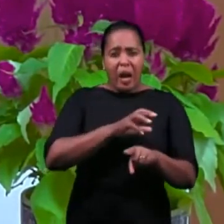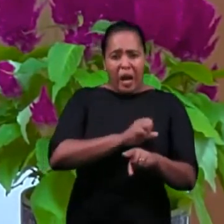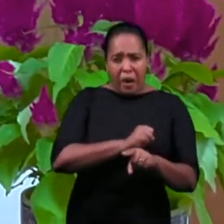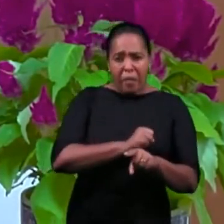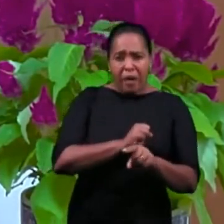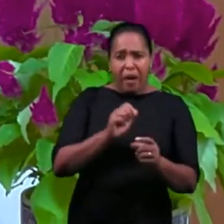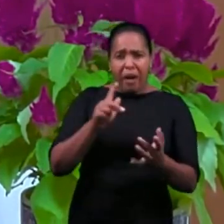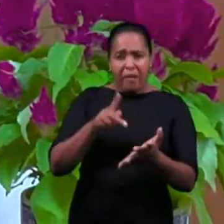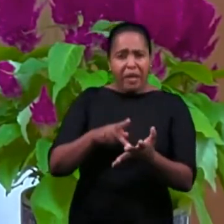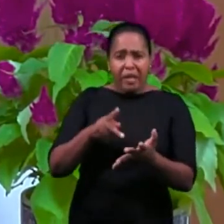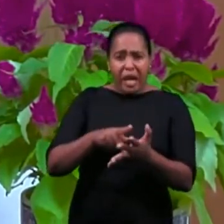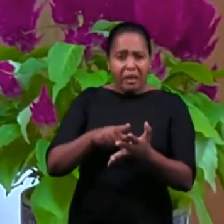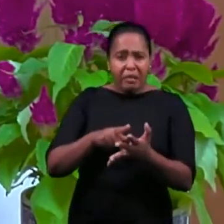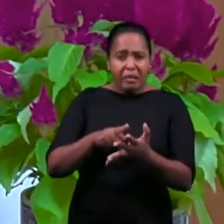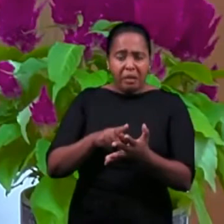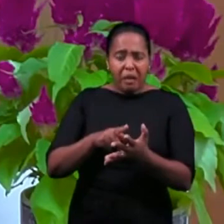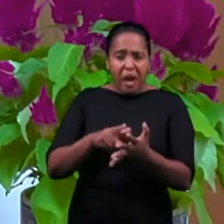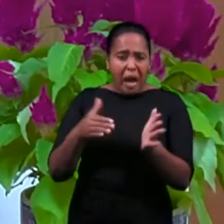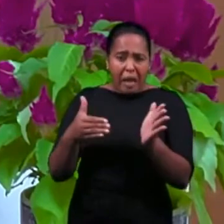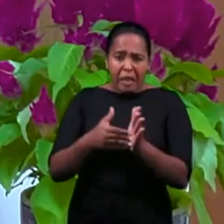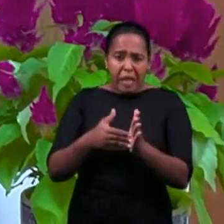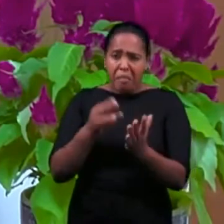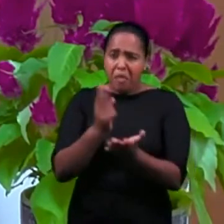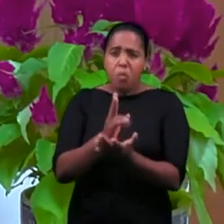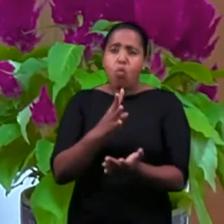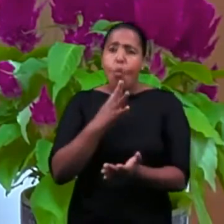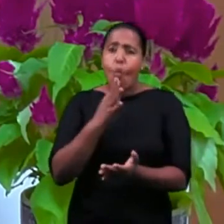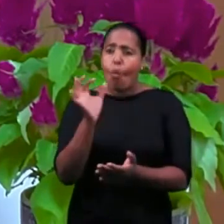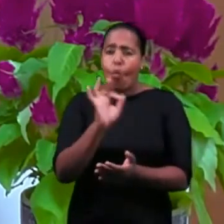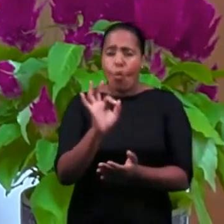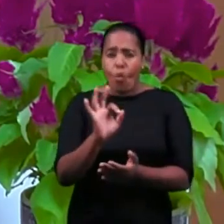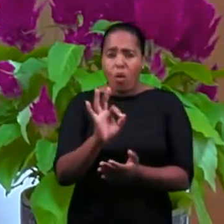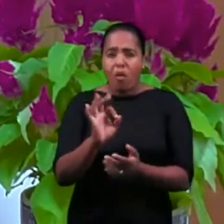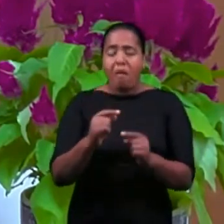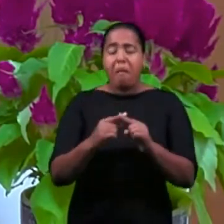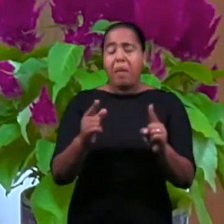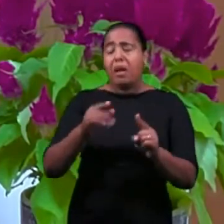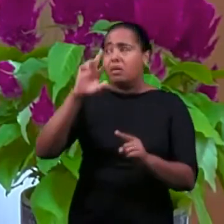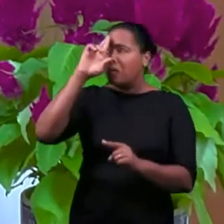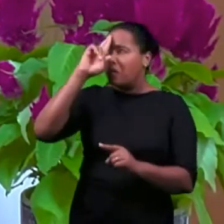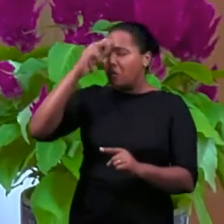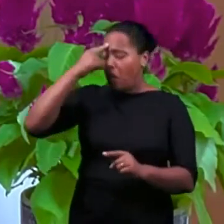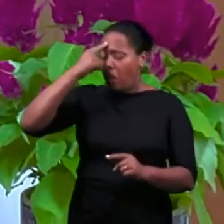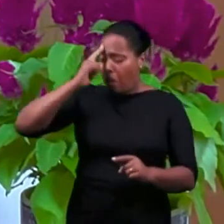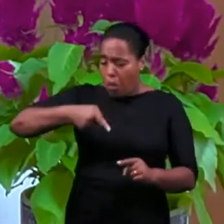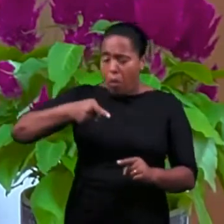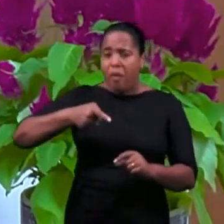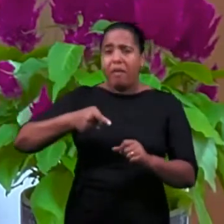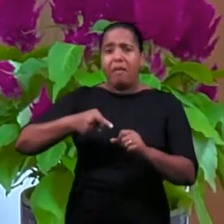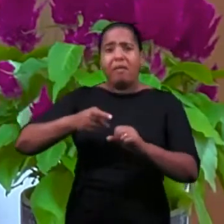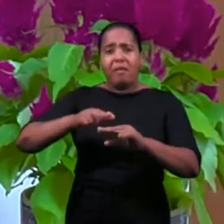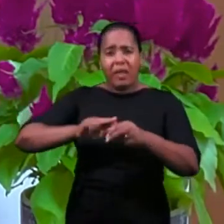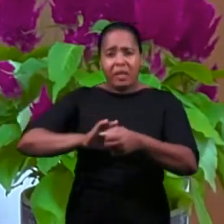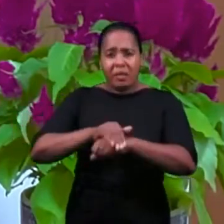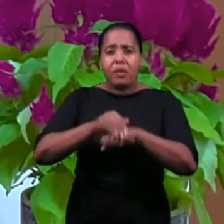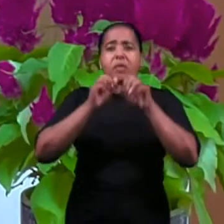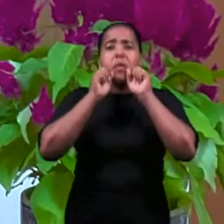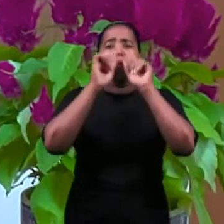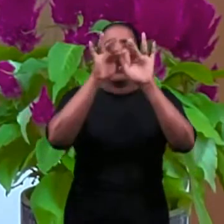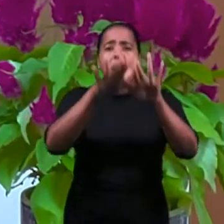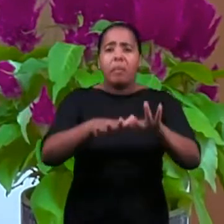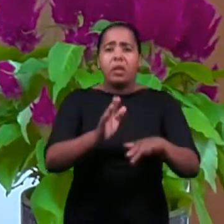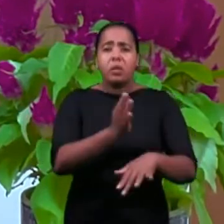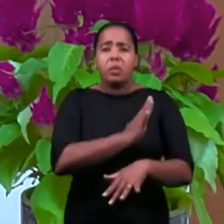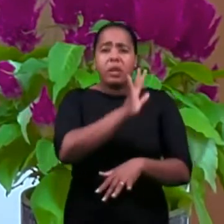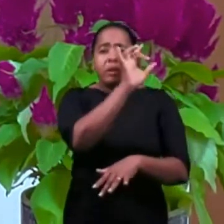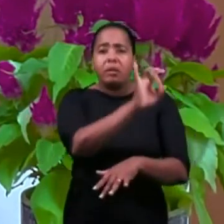conhecê-la muito bem. Mas que tu operes nessa noite uma bênção nos